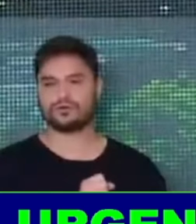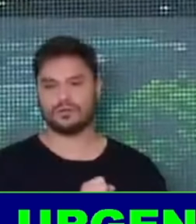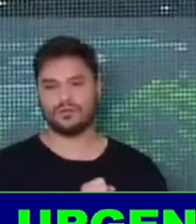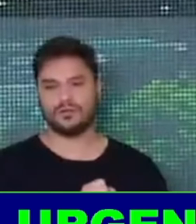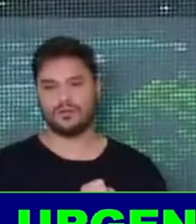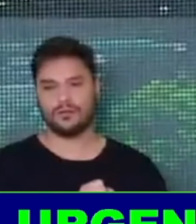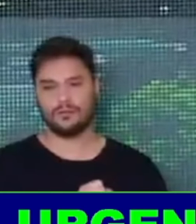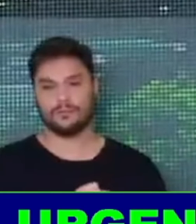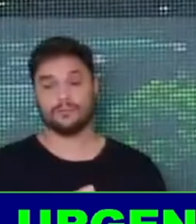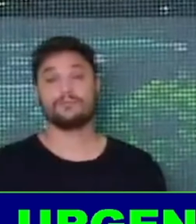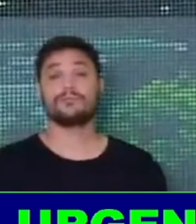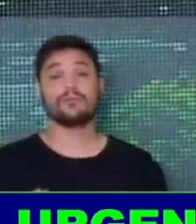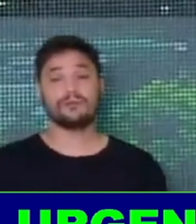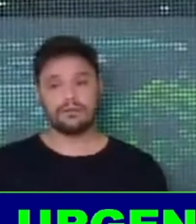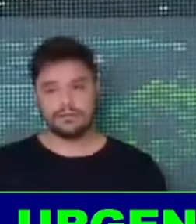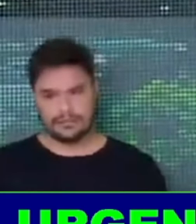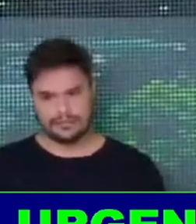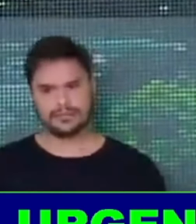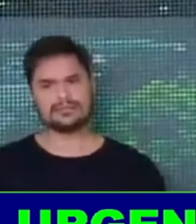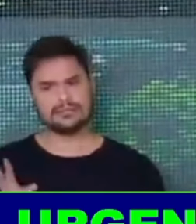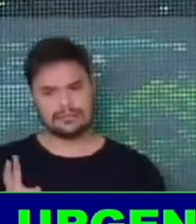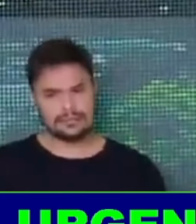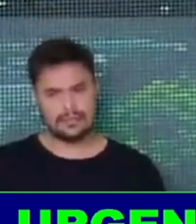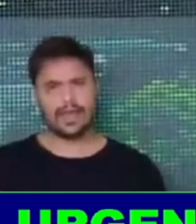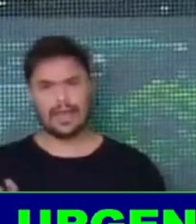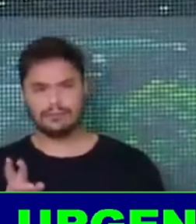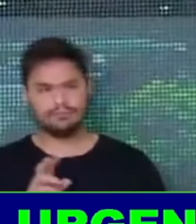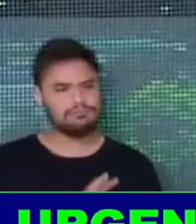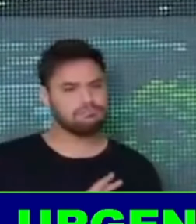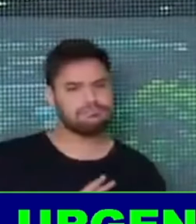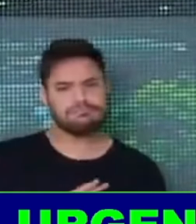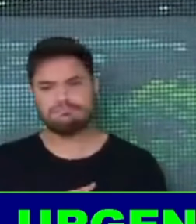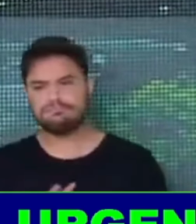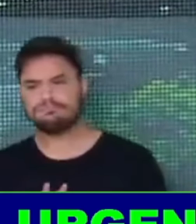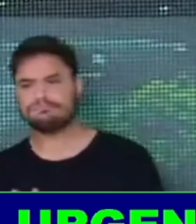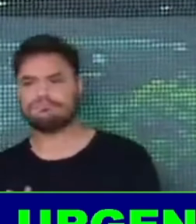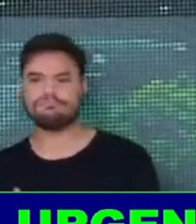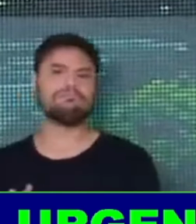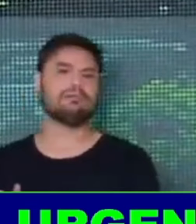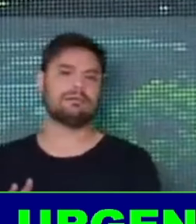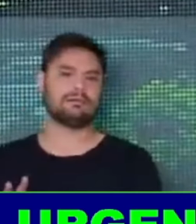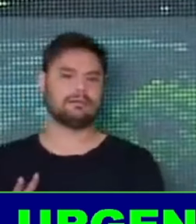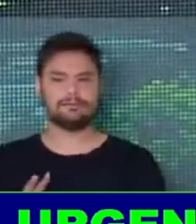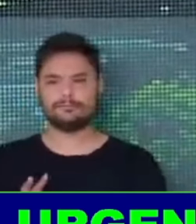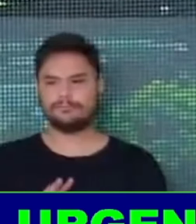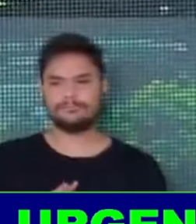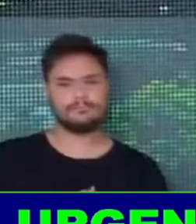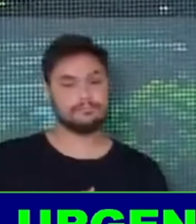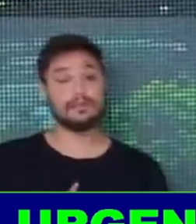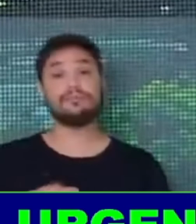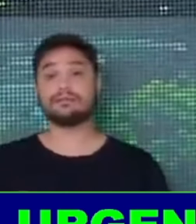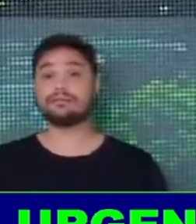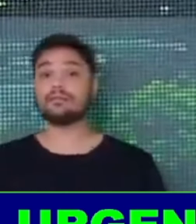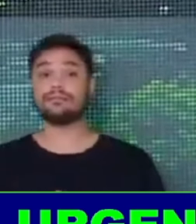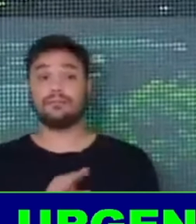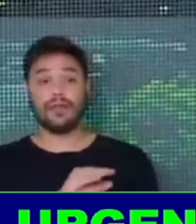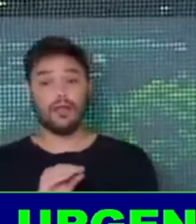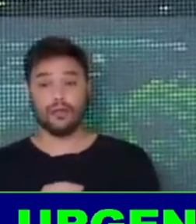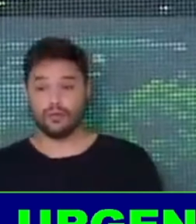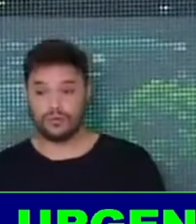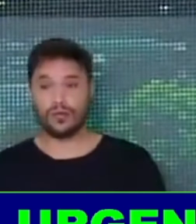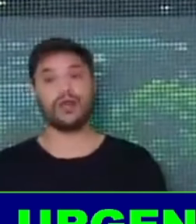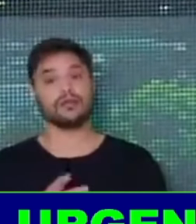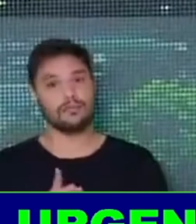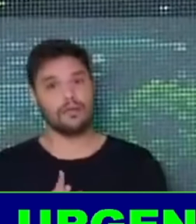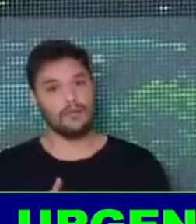de Direito, golpe de Estado e dano qualificado pela violência e grave ameaça, com emprego de substância inflamável contra o patrimônio da União e com